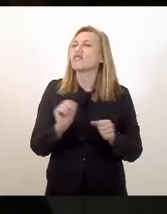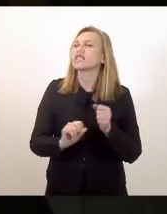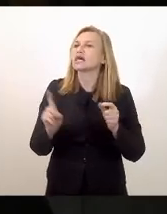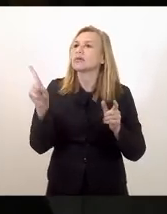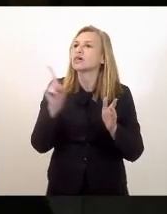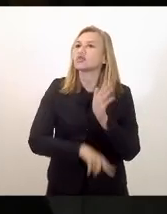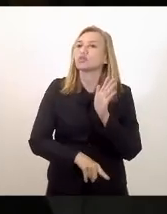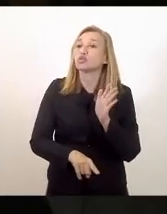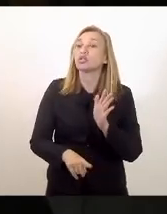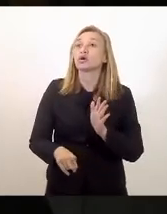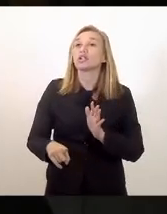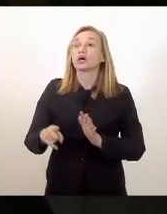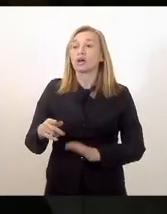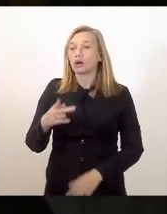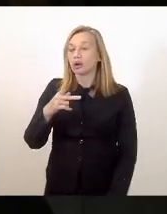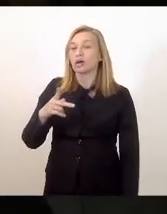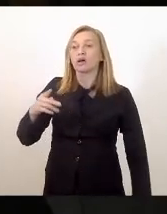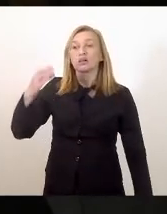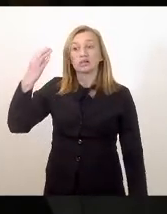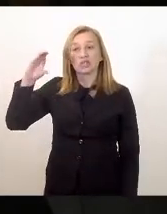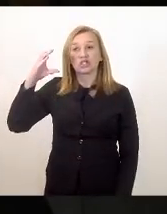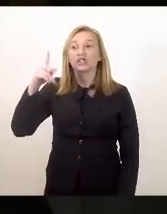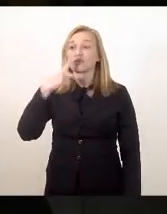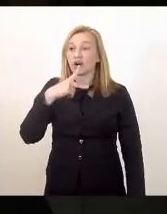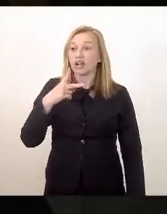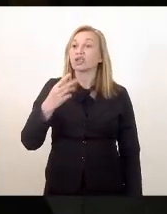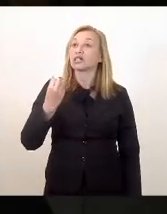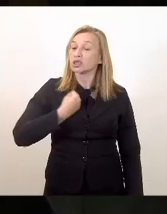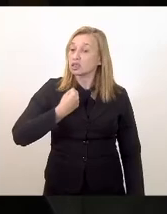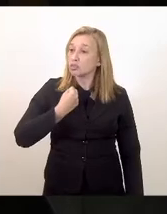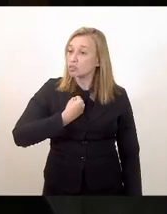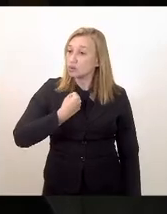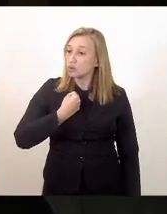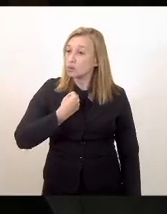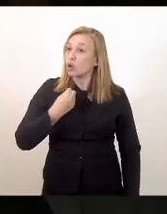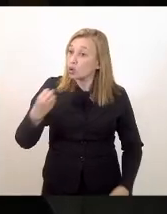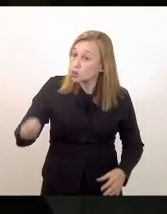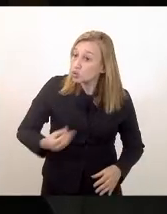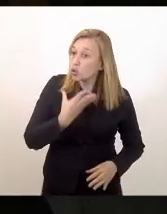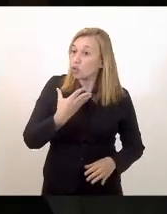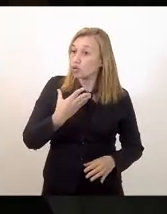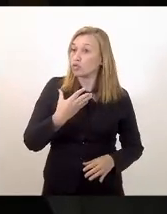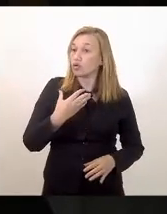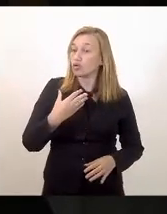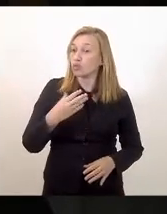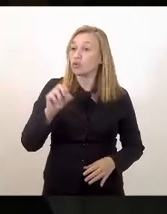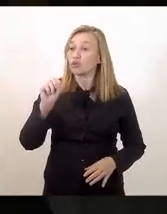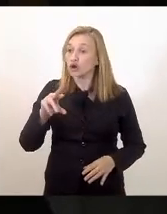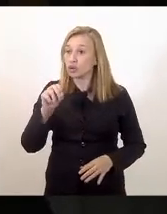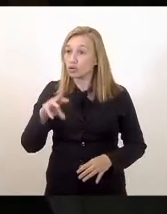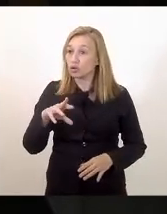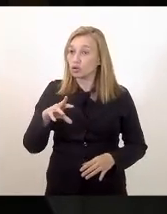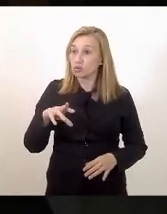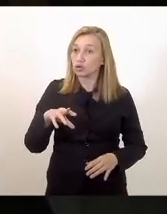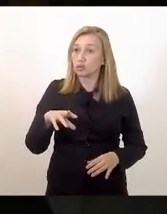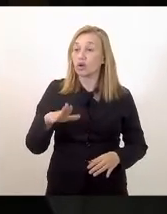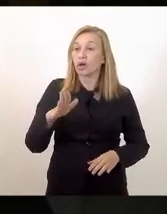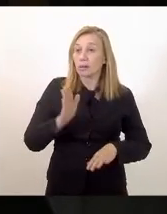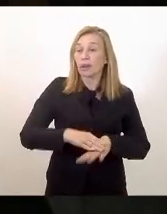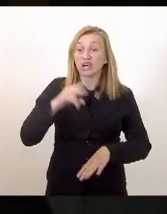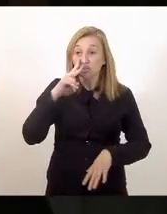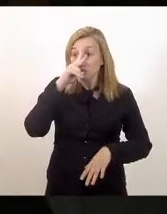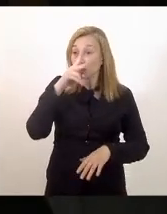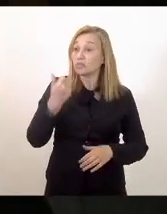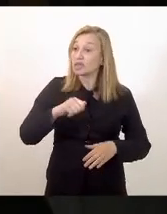estão dizendo. Tem uma nova cepa que é mais contagiante, a cepa delta do vírus, e tem que redobrar